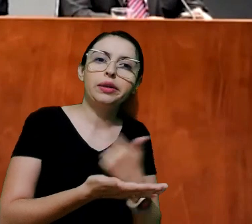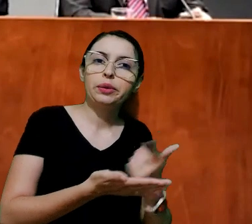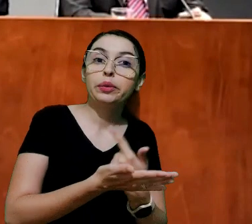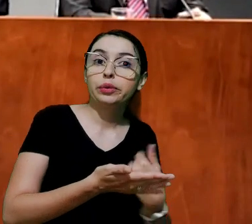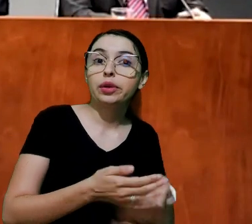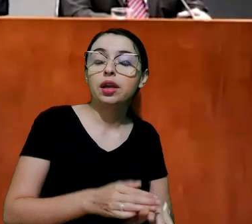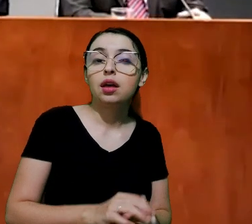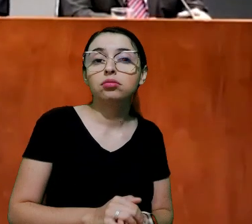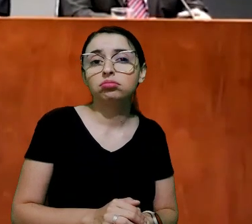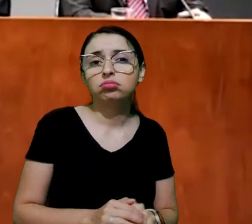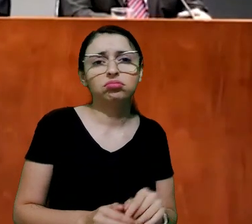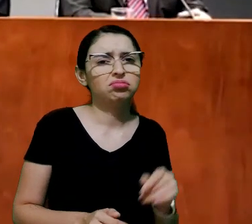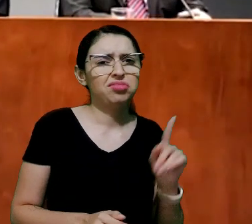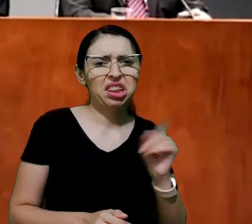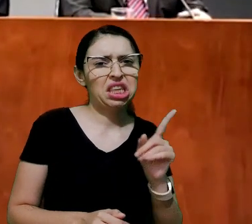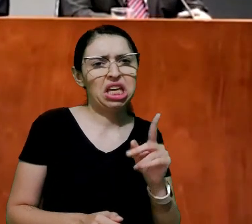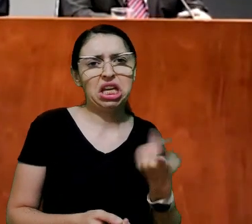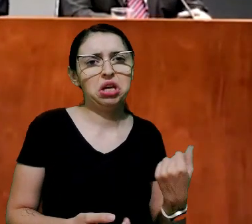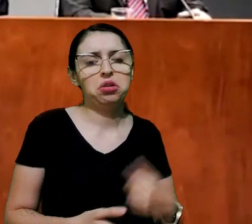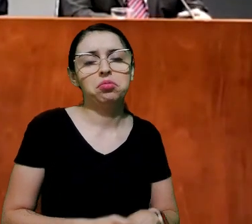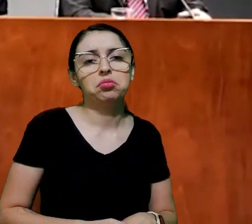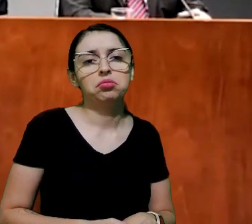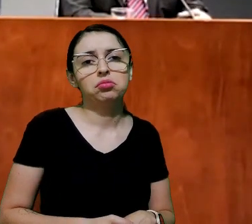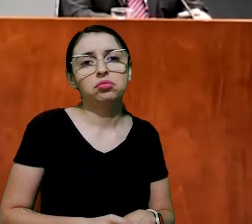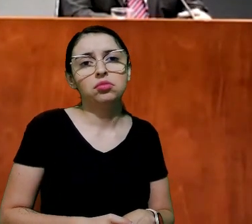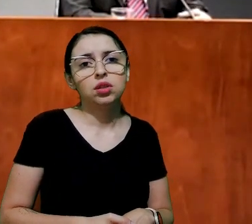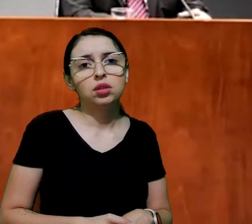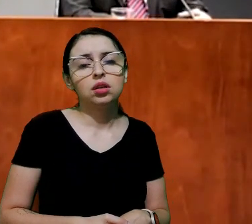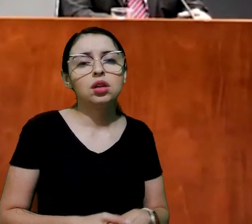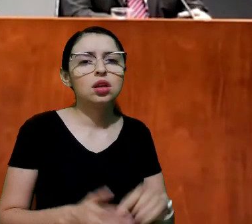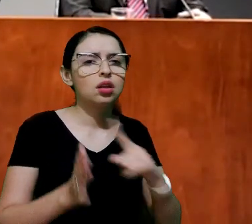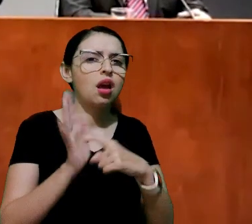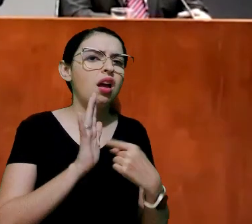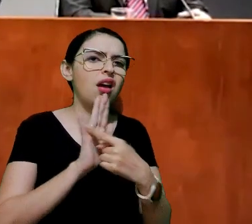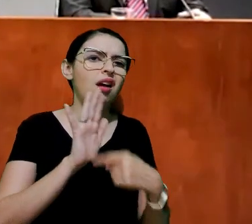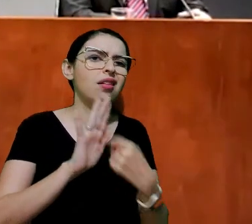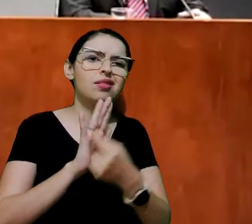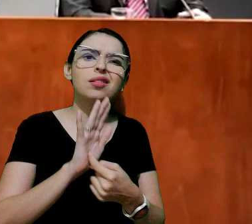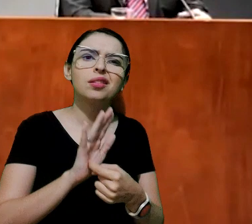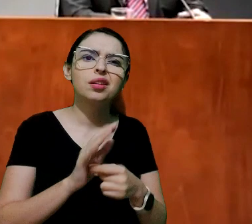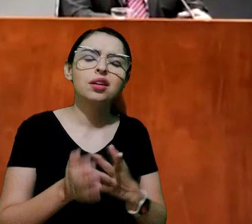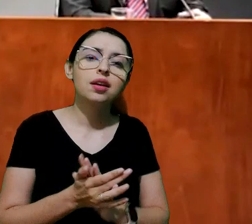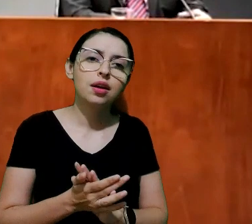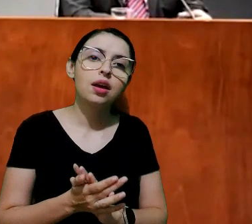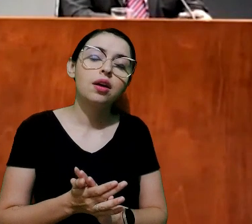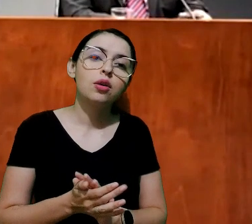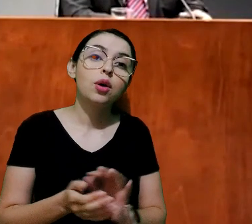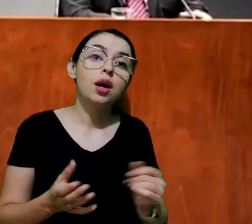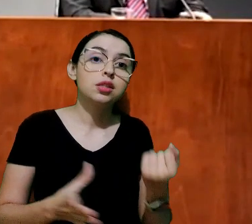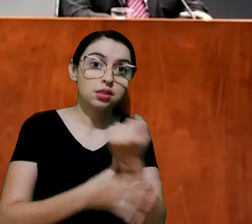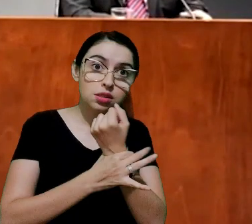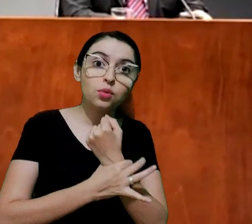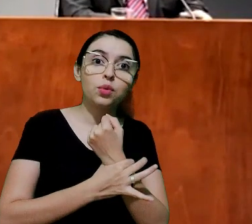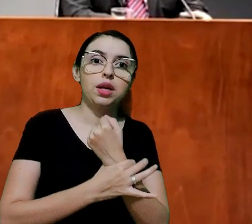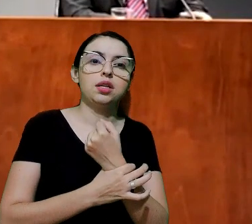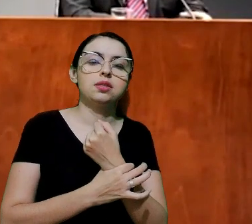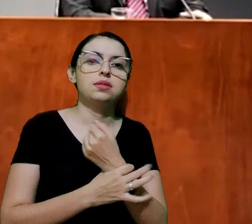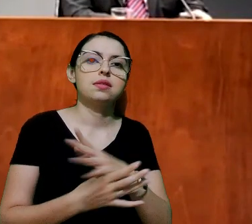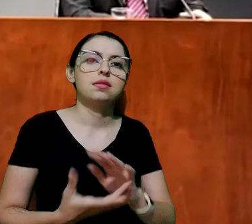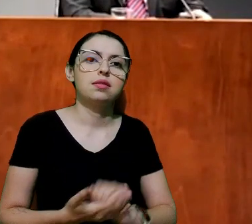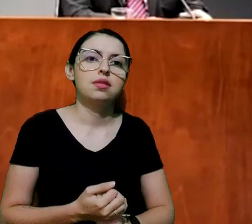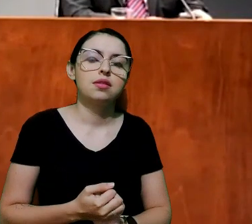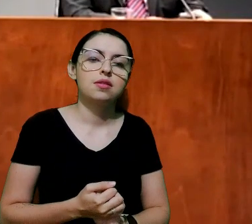até recentemente na Folha de São Paulo, naquela ação de opinião, ele diz que isso não é uma